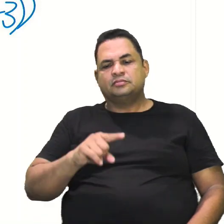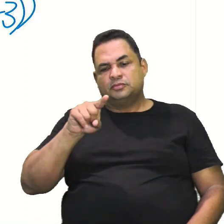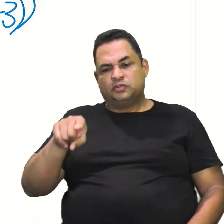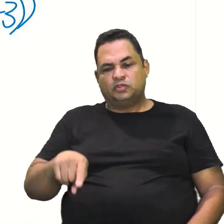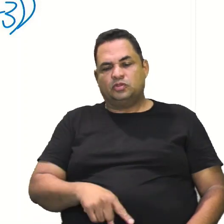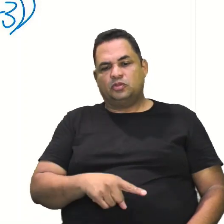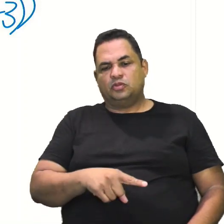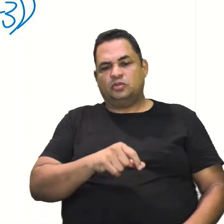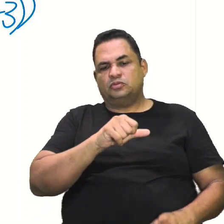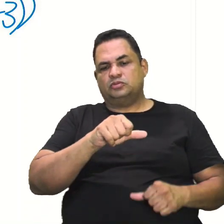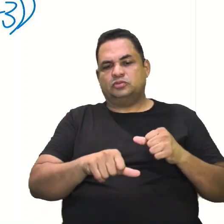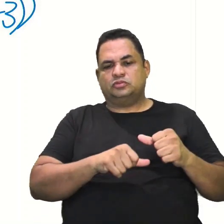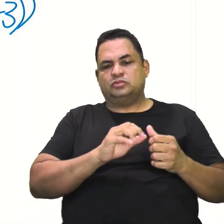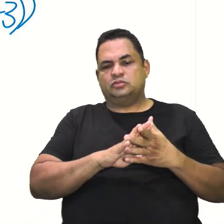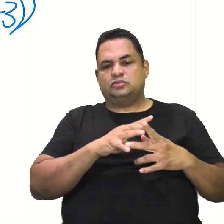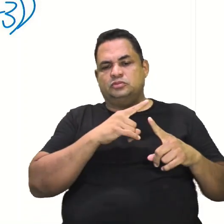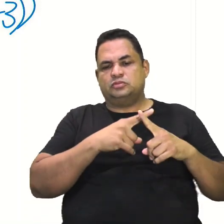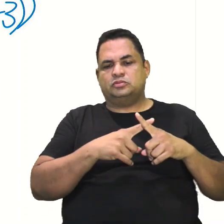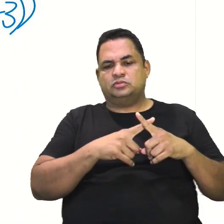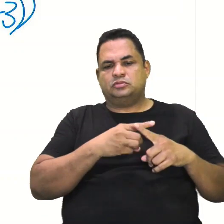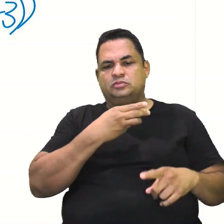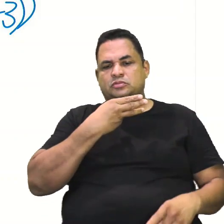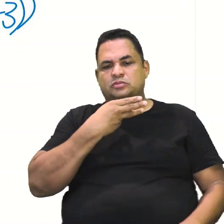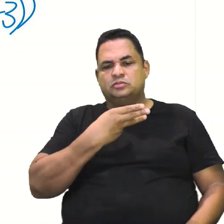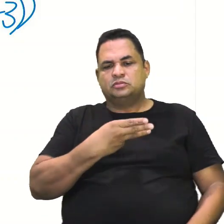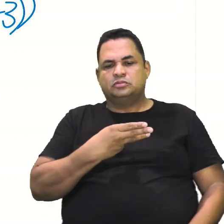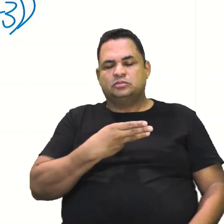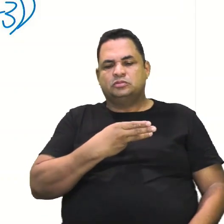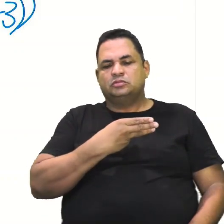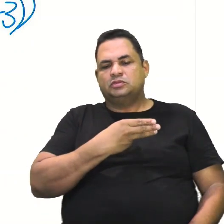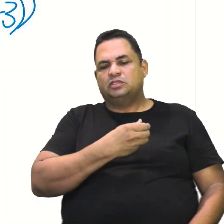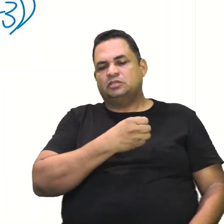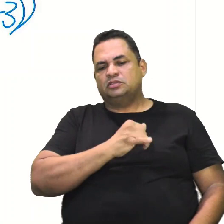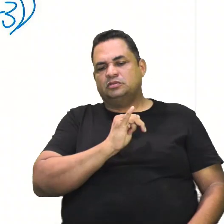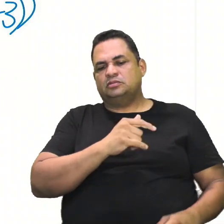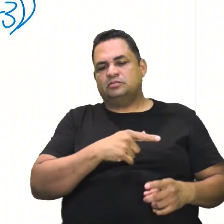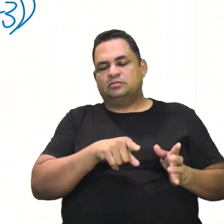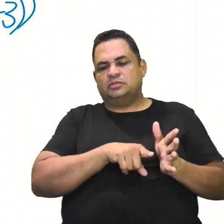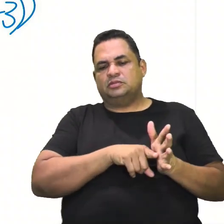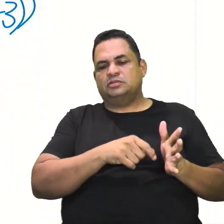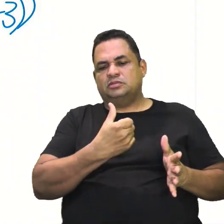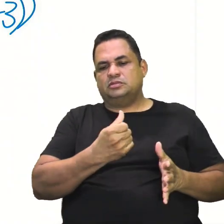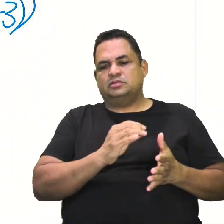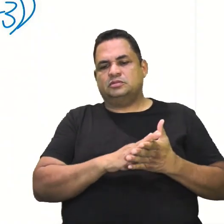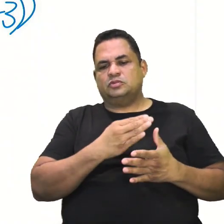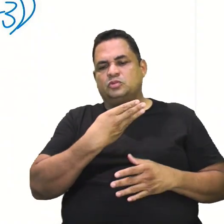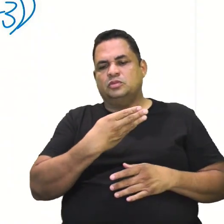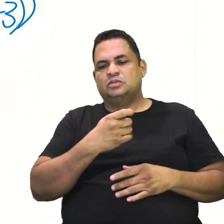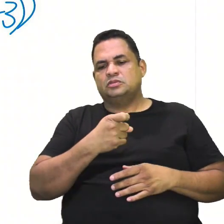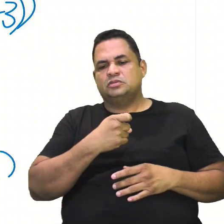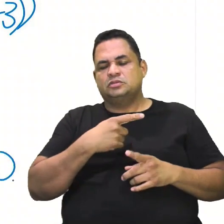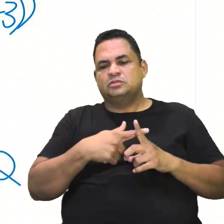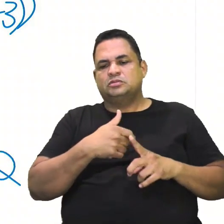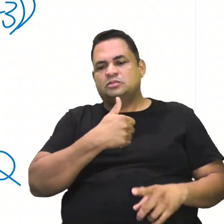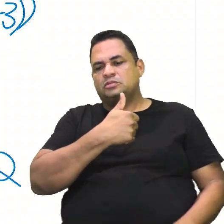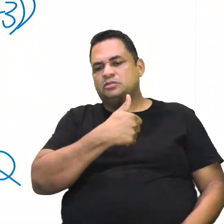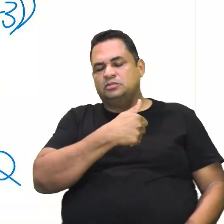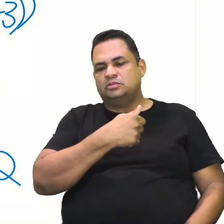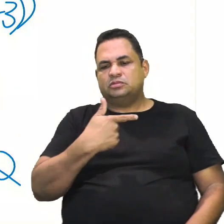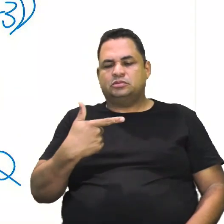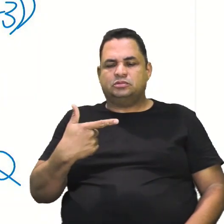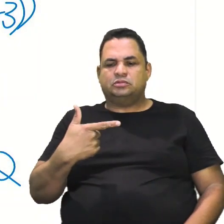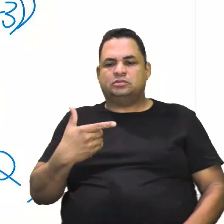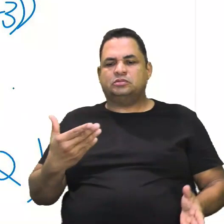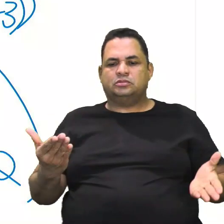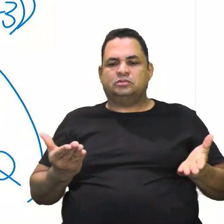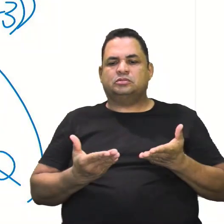passar multiplicando. 3 vezes y. 3y. Menos 3 vezes 2. 6. 6. Igual a 4x. Mais 12. Mais 12.